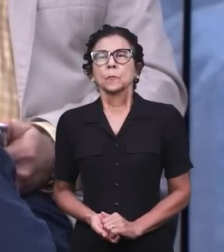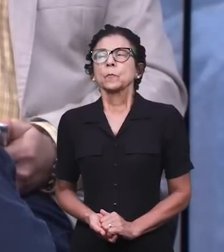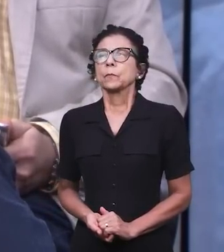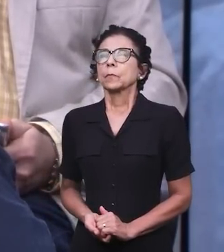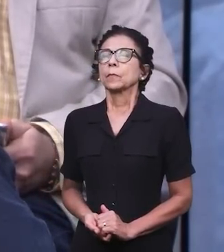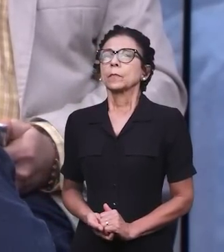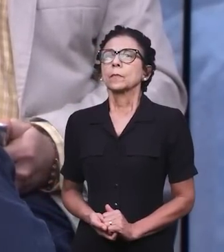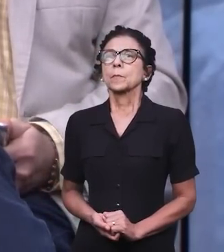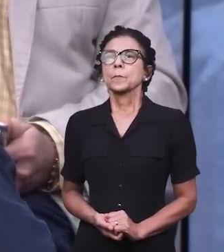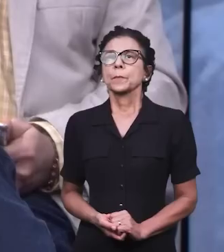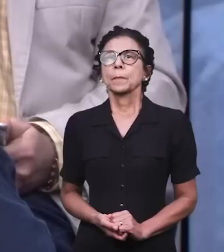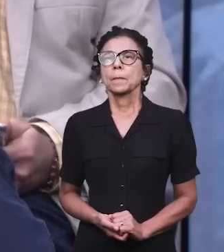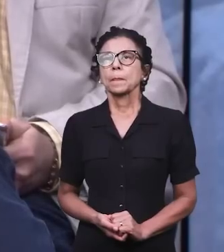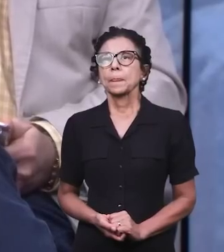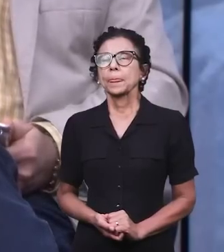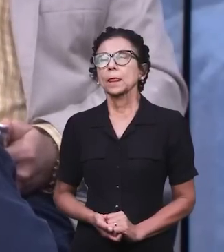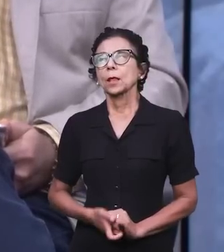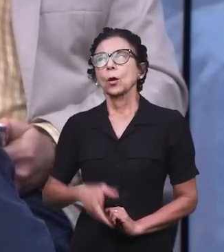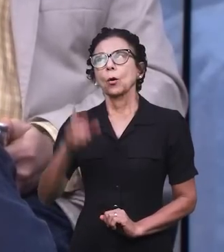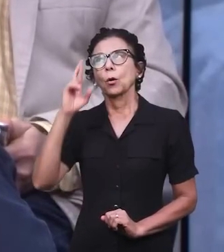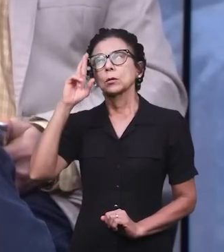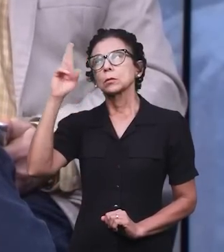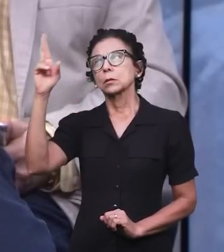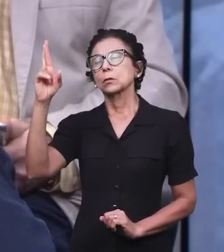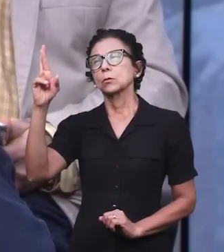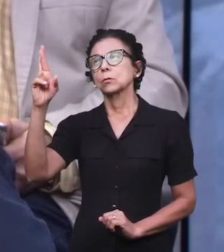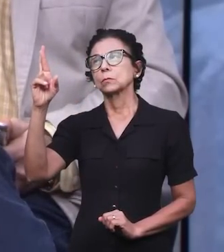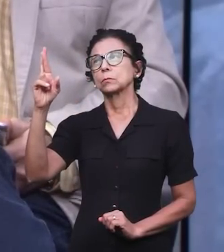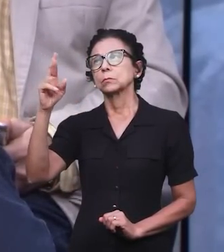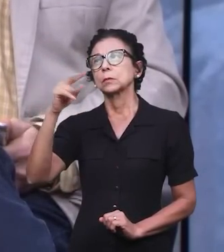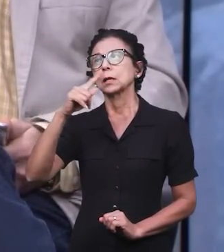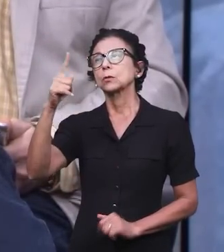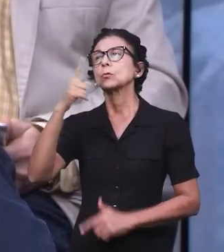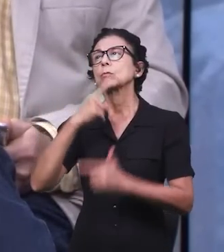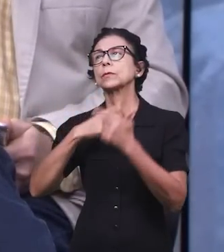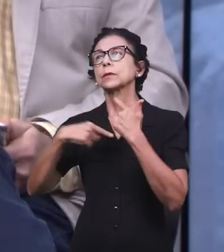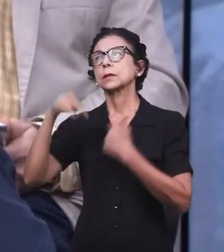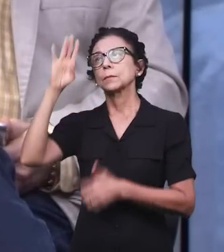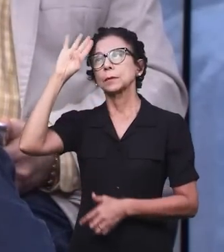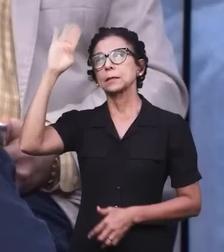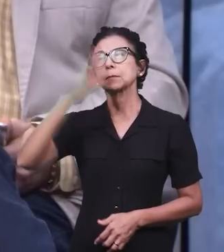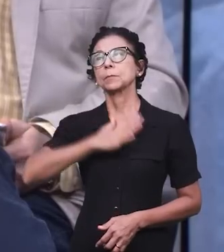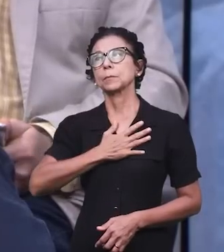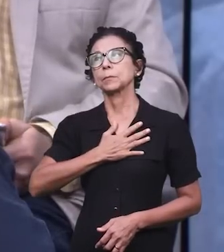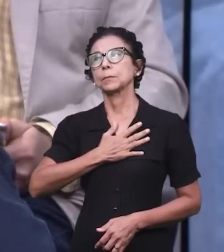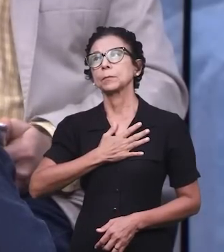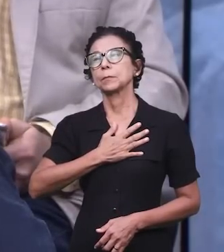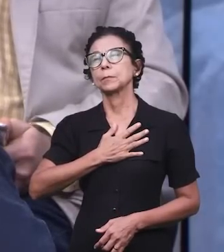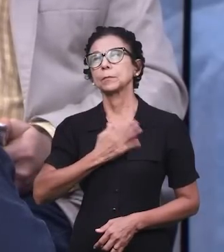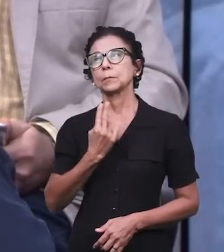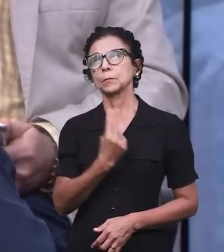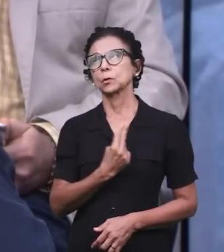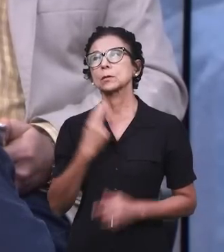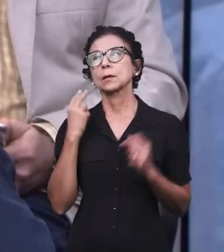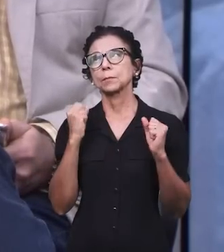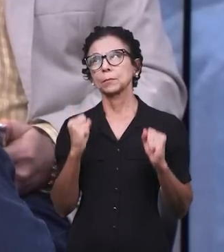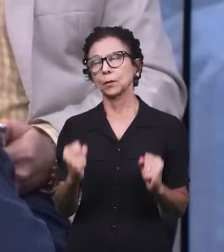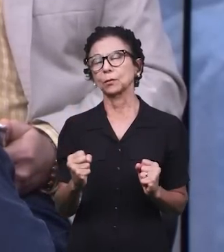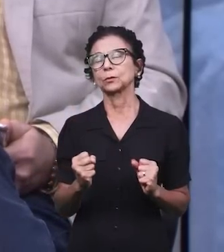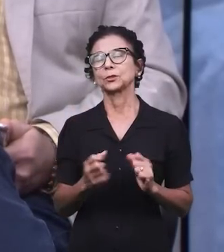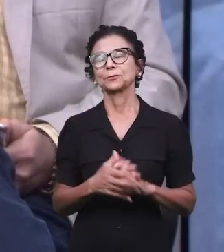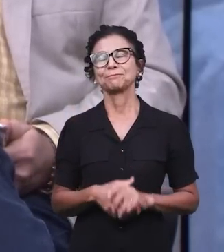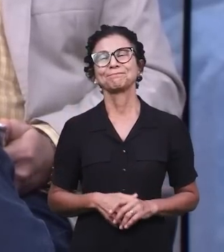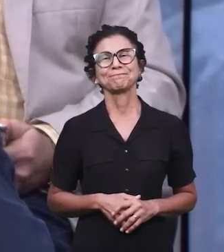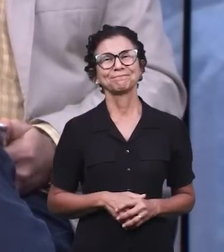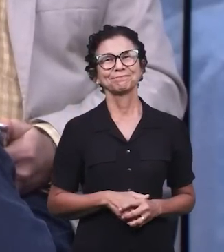Senhor, faz na minha vida a tua vontade, né? E o Senhor vai abençoar e vai conduzir a sua vida na